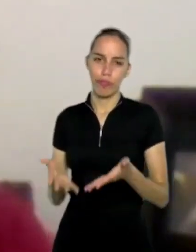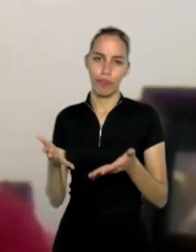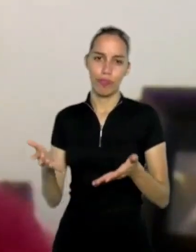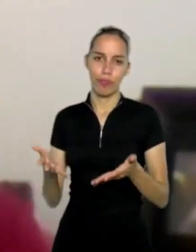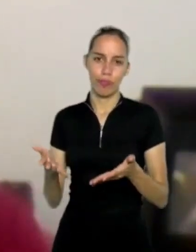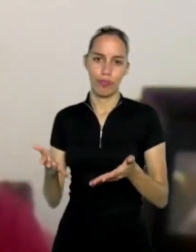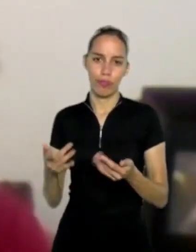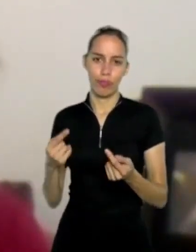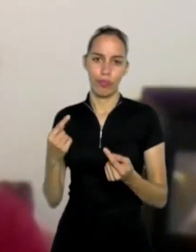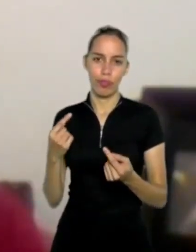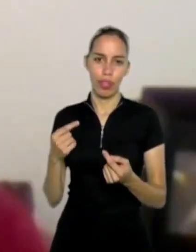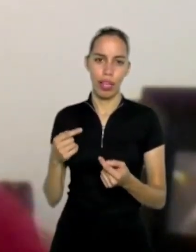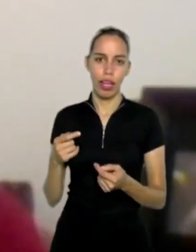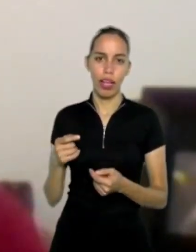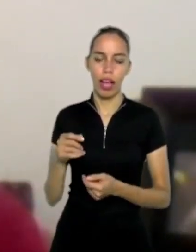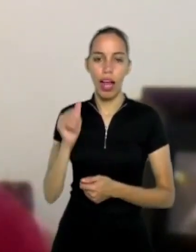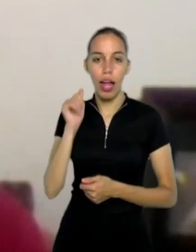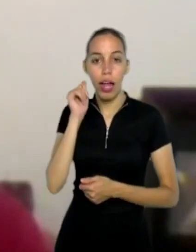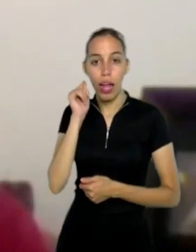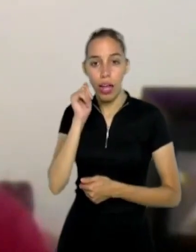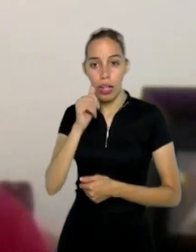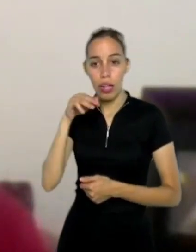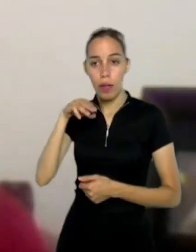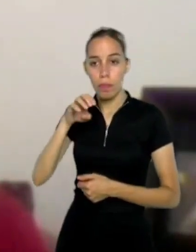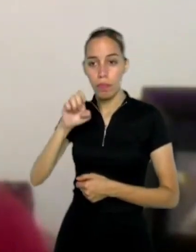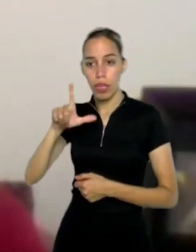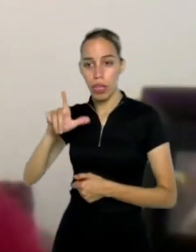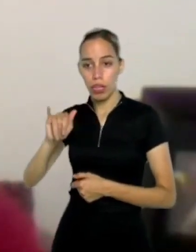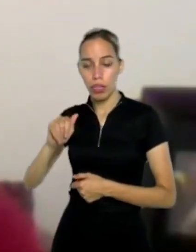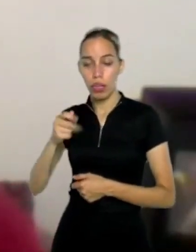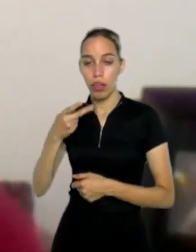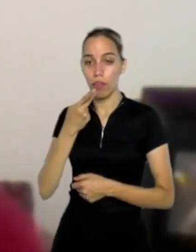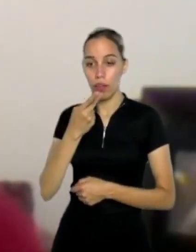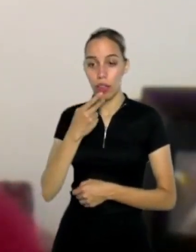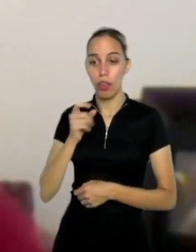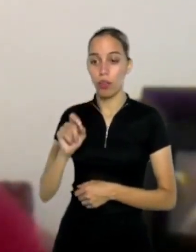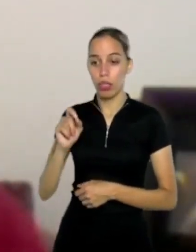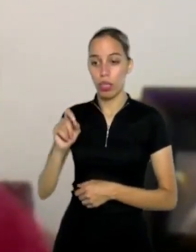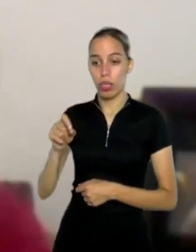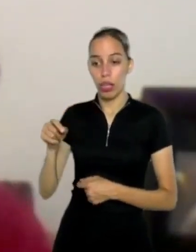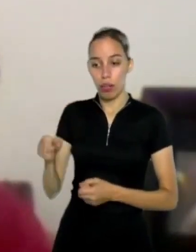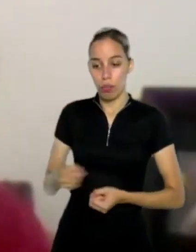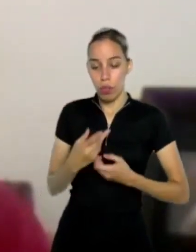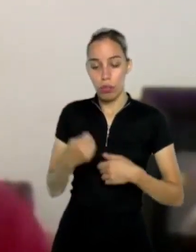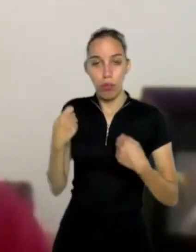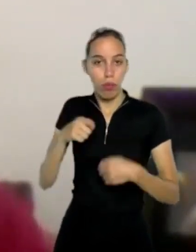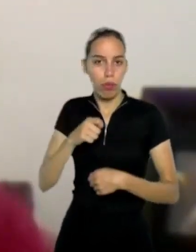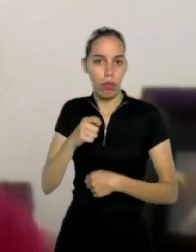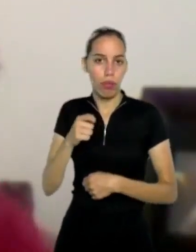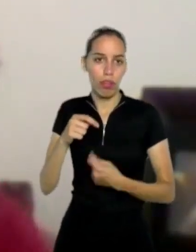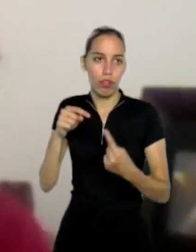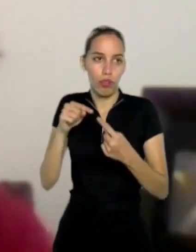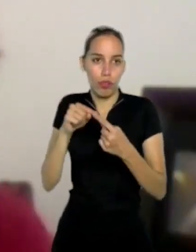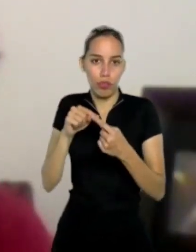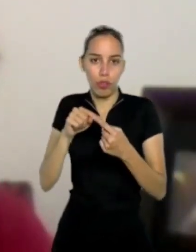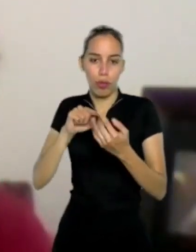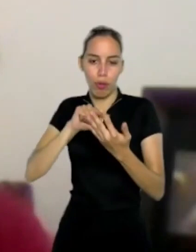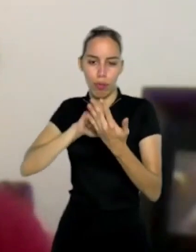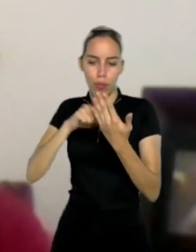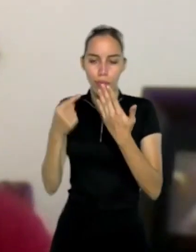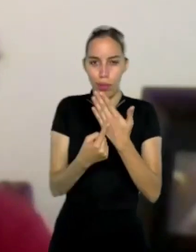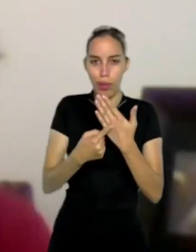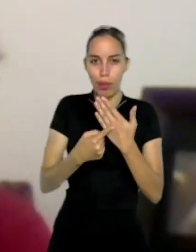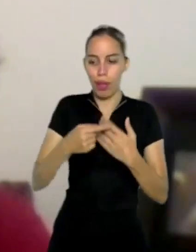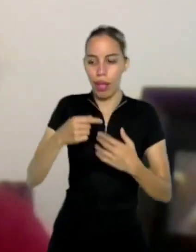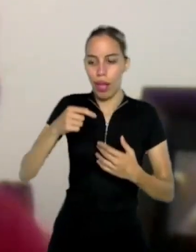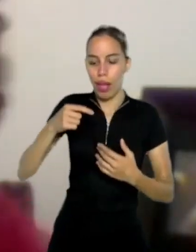Adélia Prado tem essa fala, né, que a literatura e a poesia tinha que ser o arroz com feijão, né? E eu concordo com ela. E esse